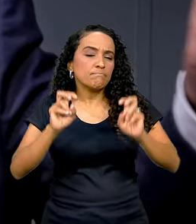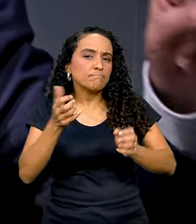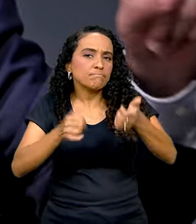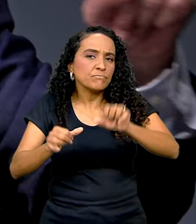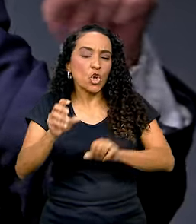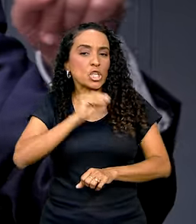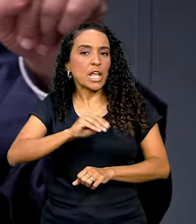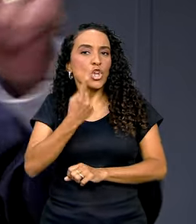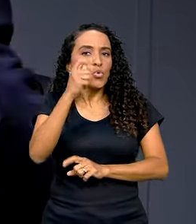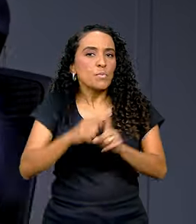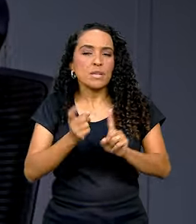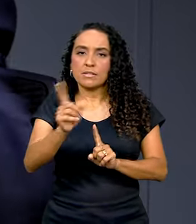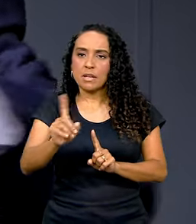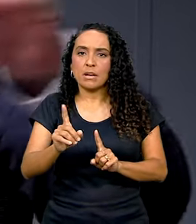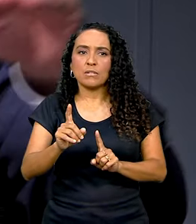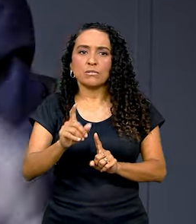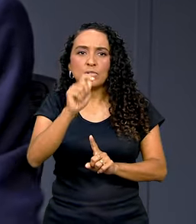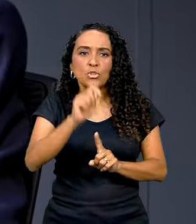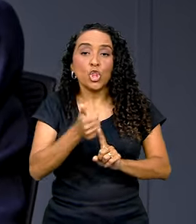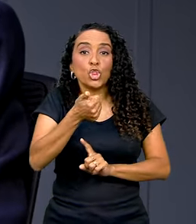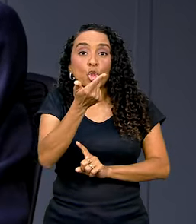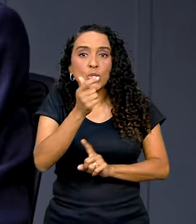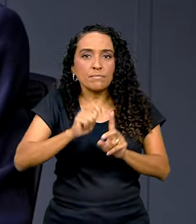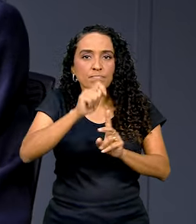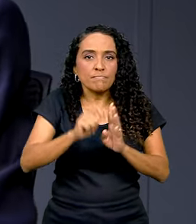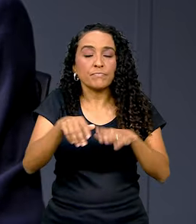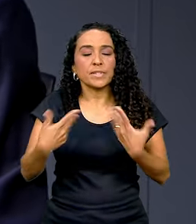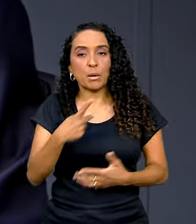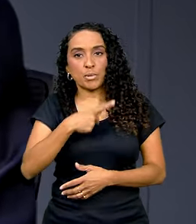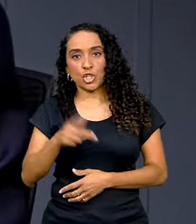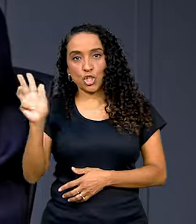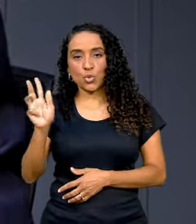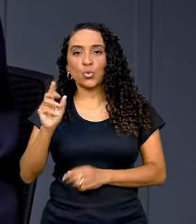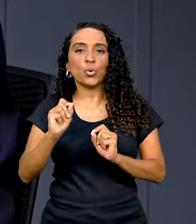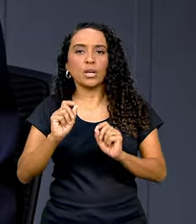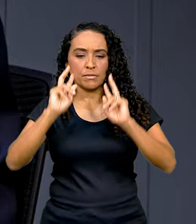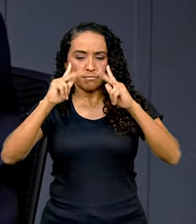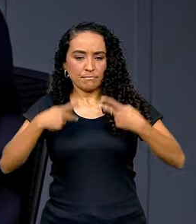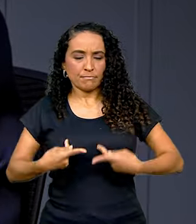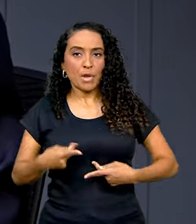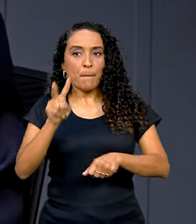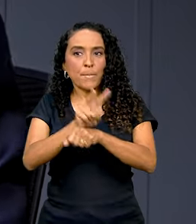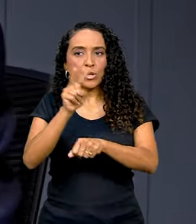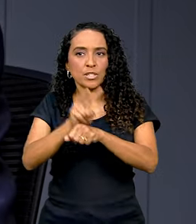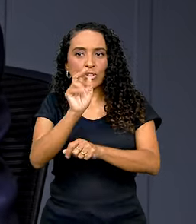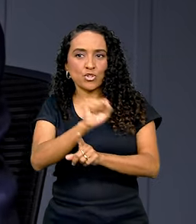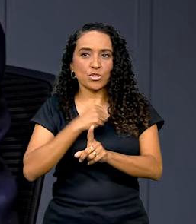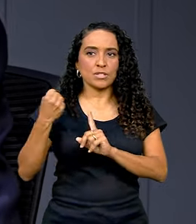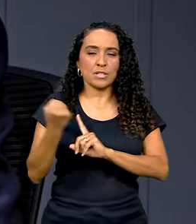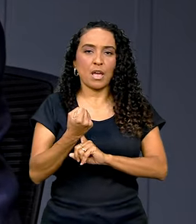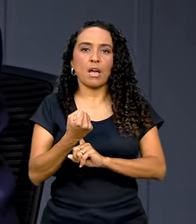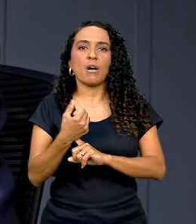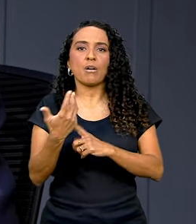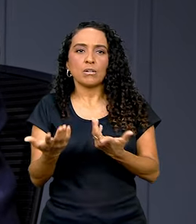conta não só o salário de um mês o salário de 12 meses então o presidente Lula com isso humaniza eh a proteção